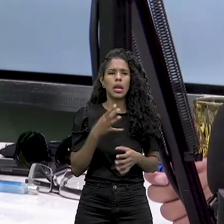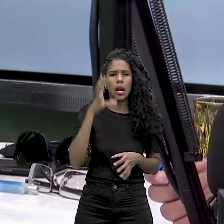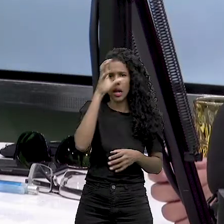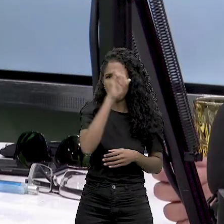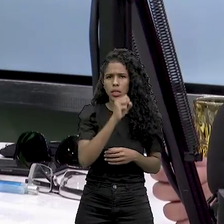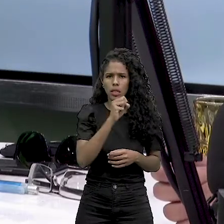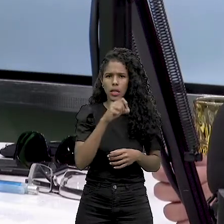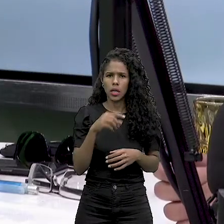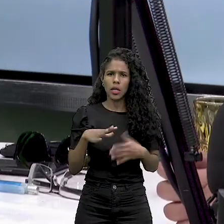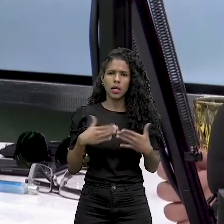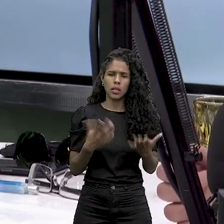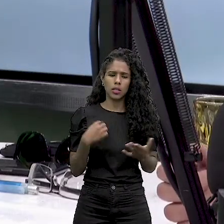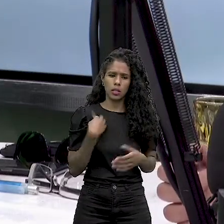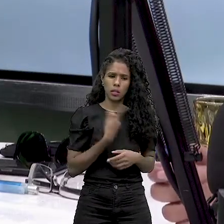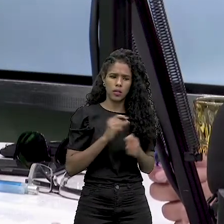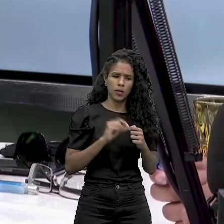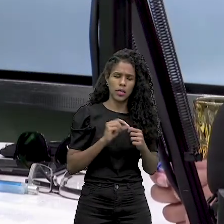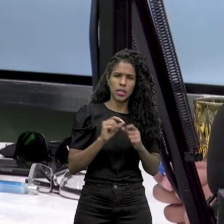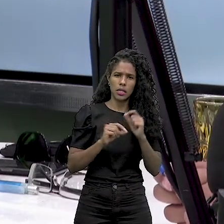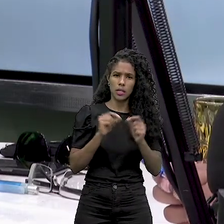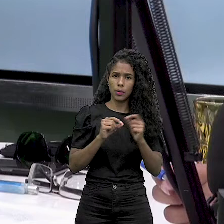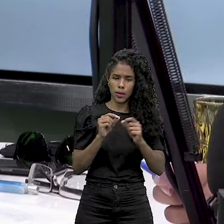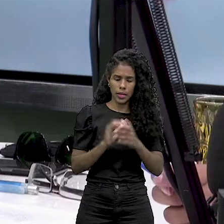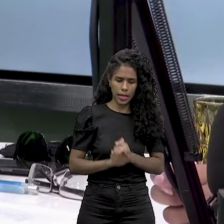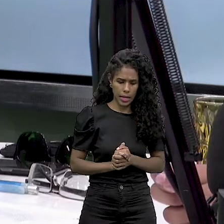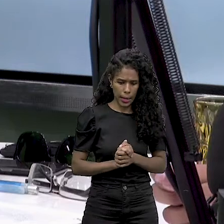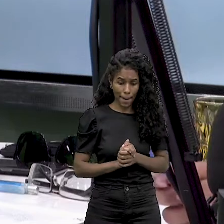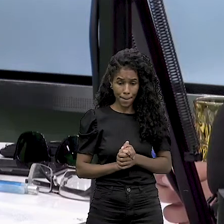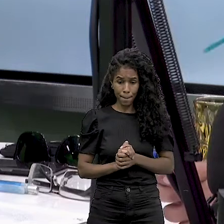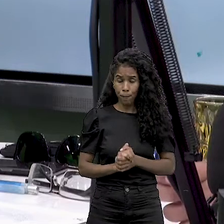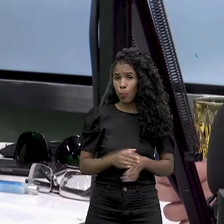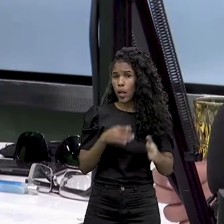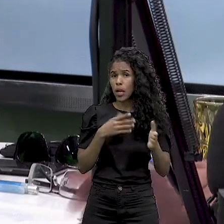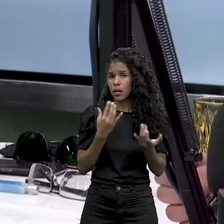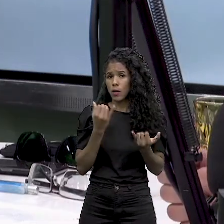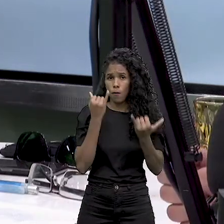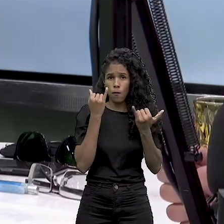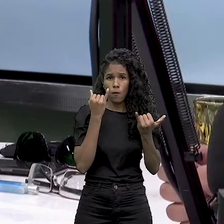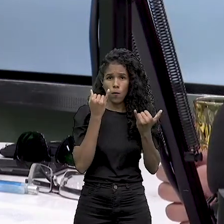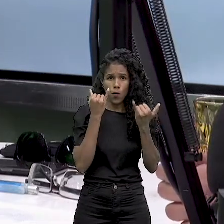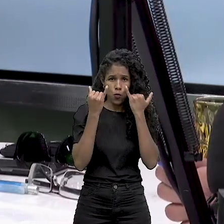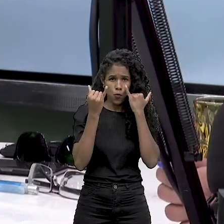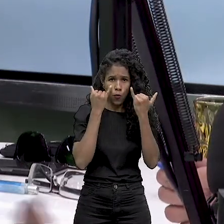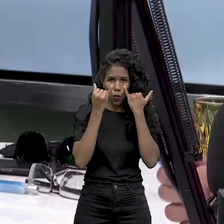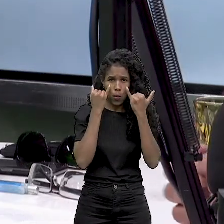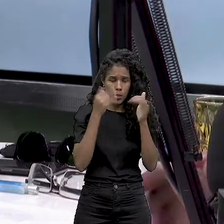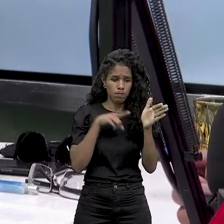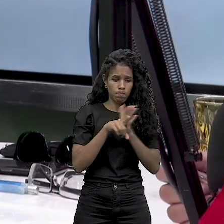igual um arquivo de aço, aqueles arquivos de papel que você abre a gaveta, põe uma pasta, fecha a gaveta,